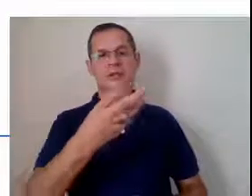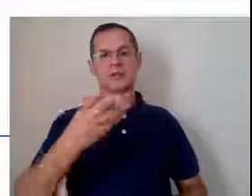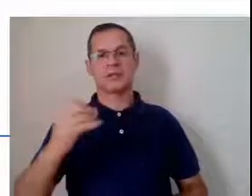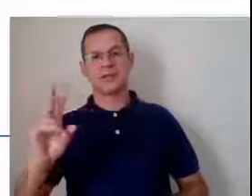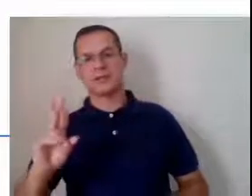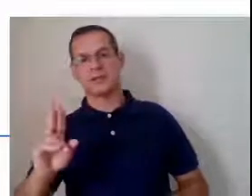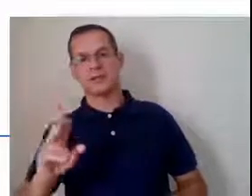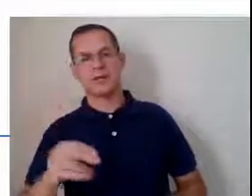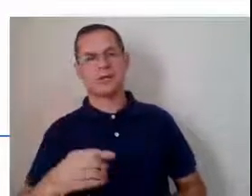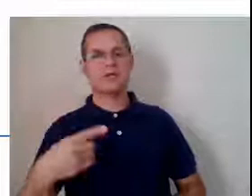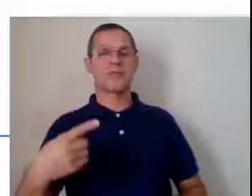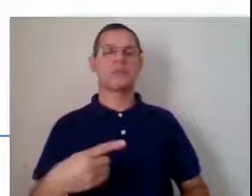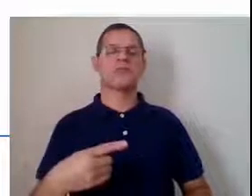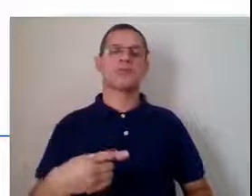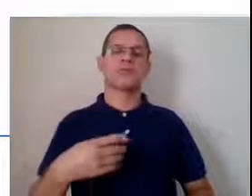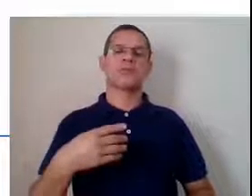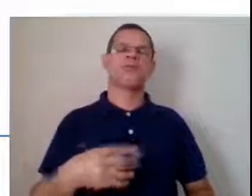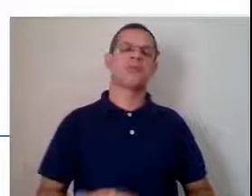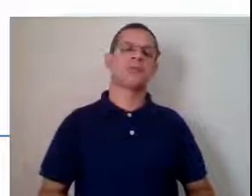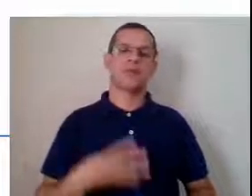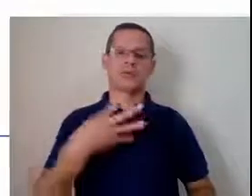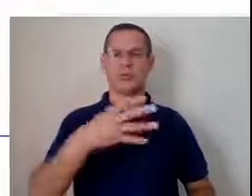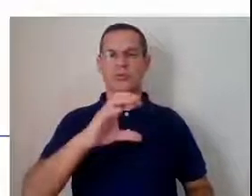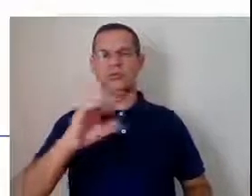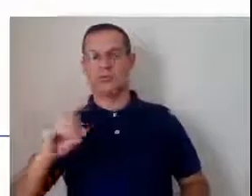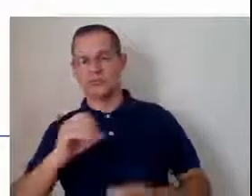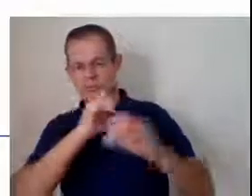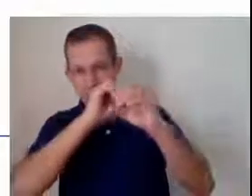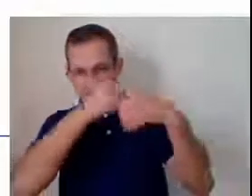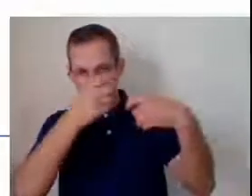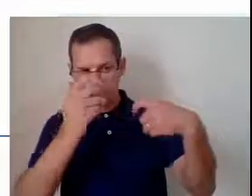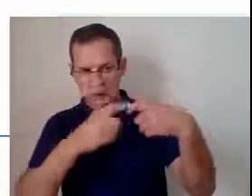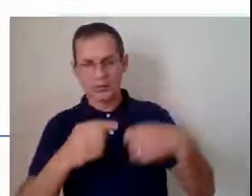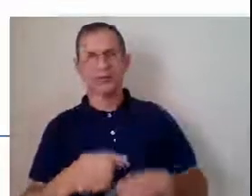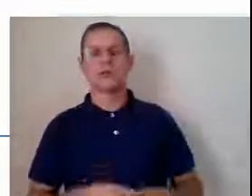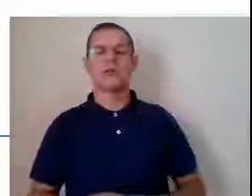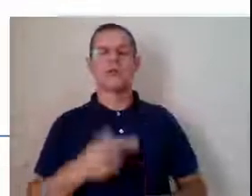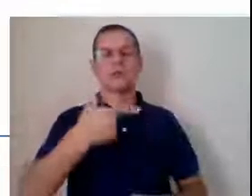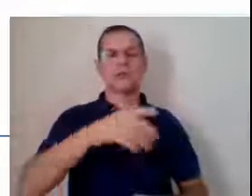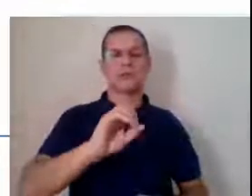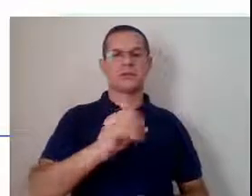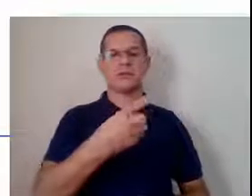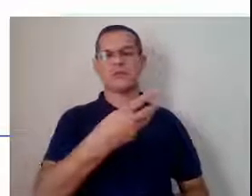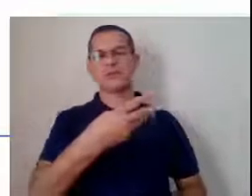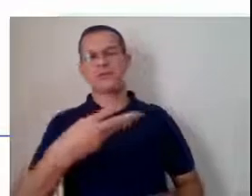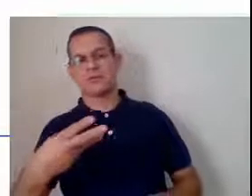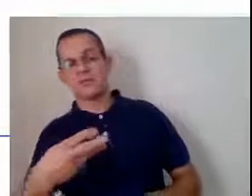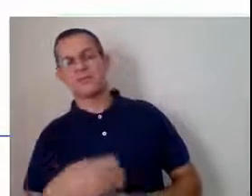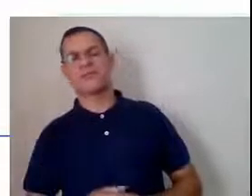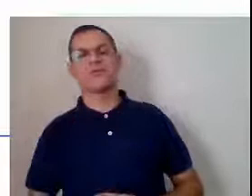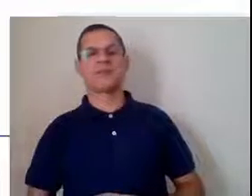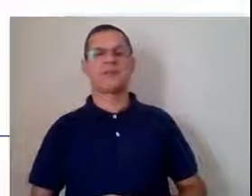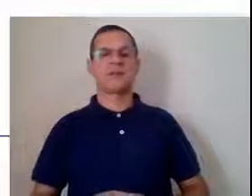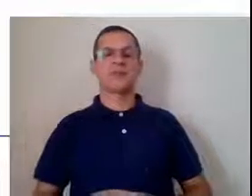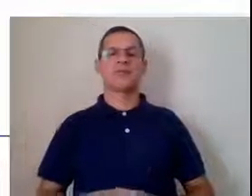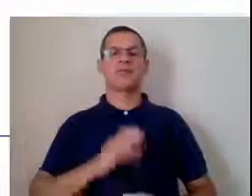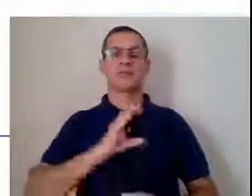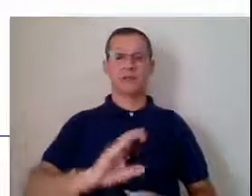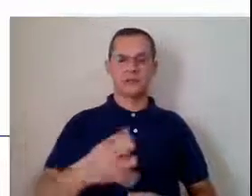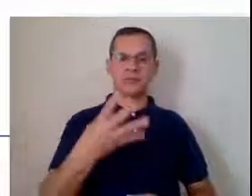R$300, caíram para 400 consultas. No ano de 2013 foram